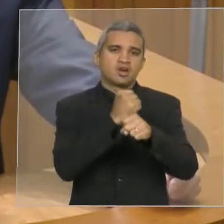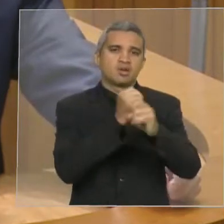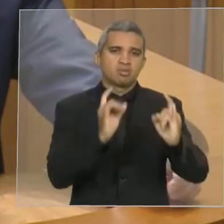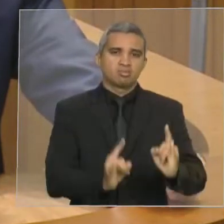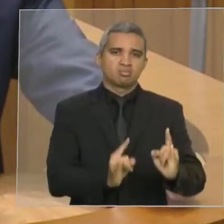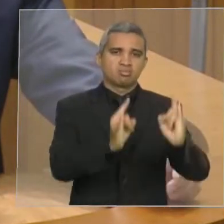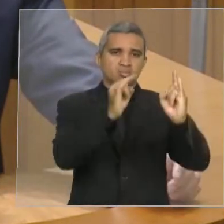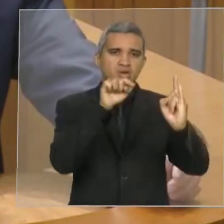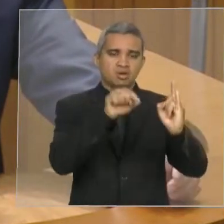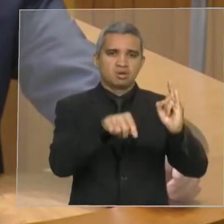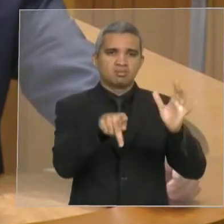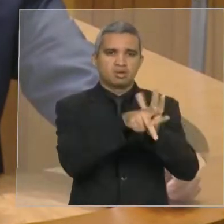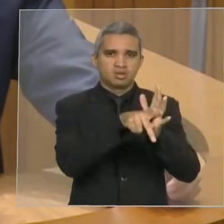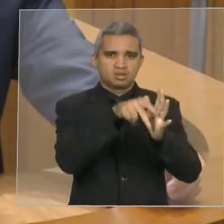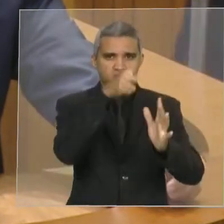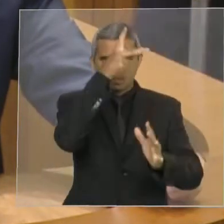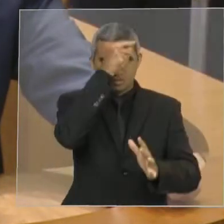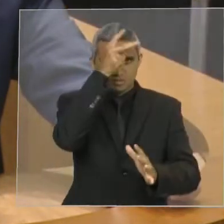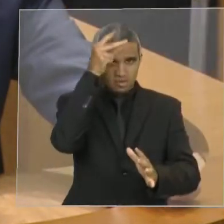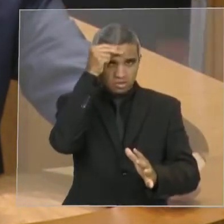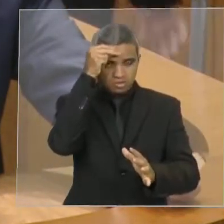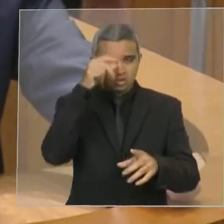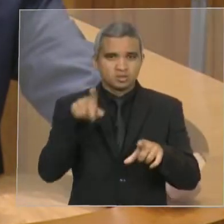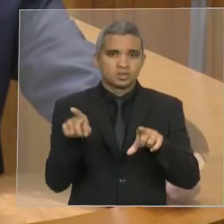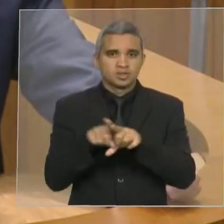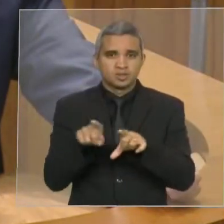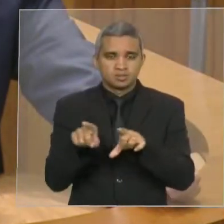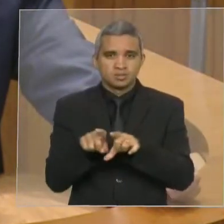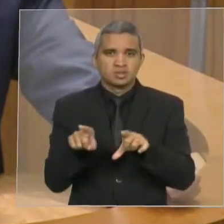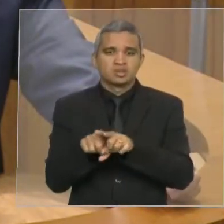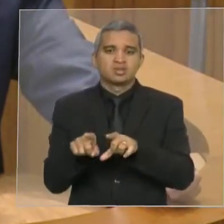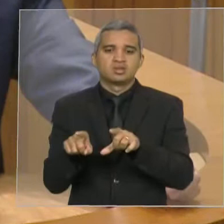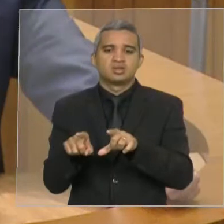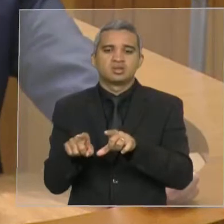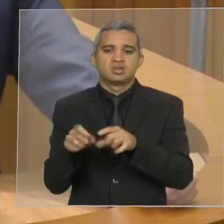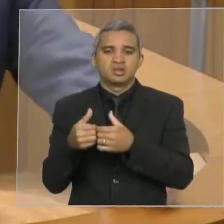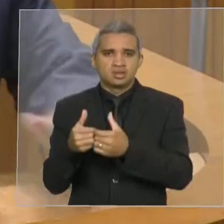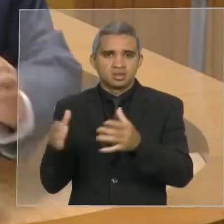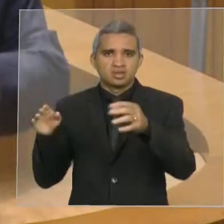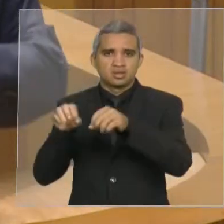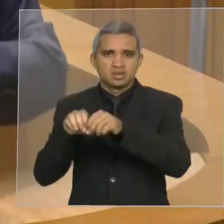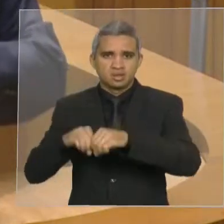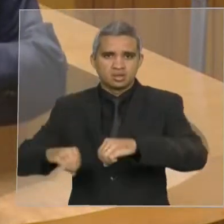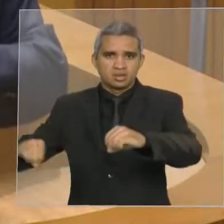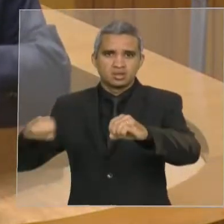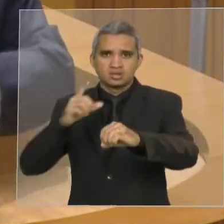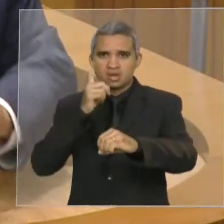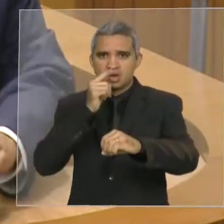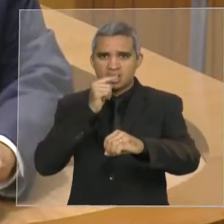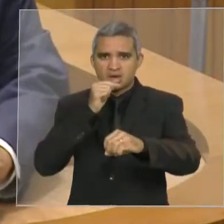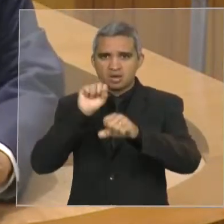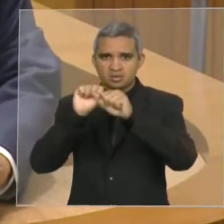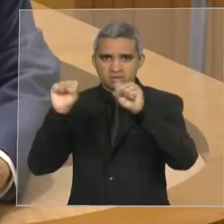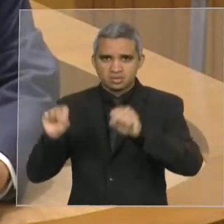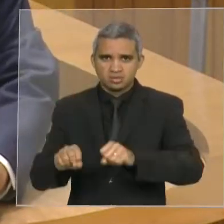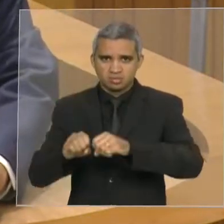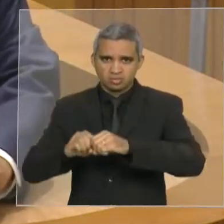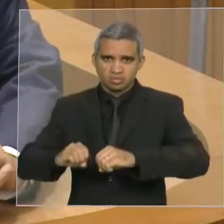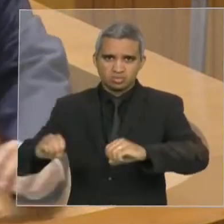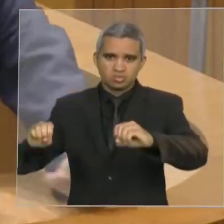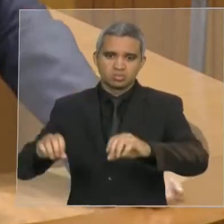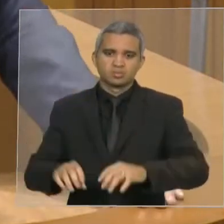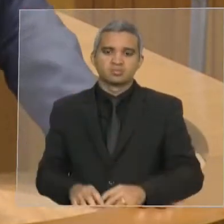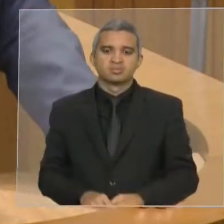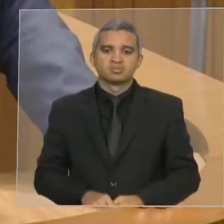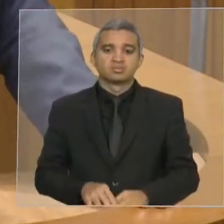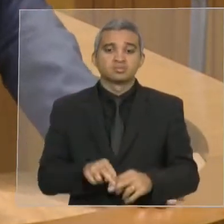prefeitura, inauguração de sistema de abastecimento d'água. E o prefeito Maurício se torna, assim,